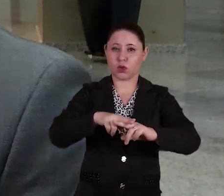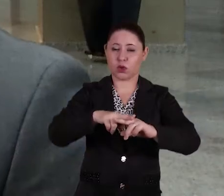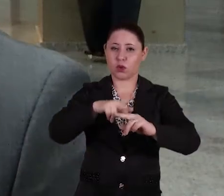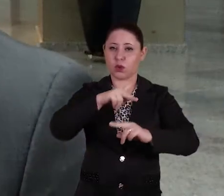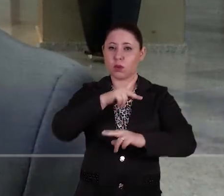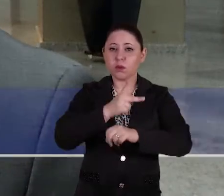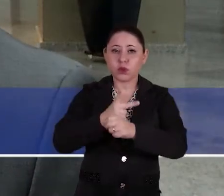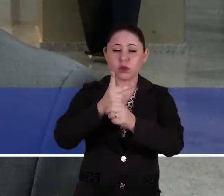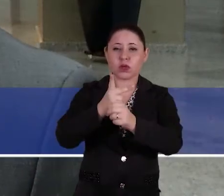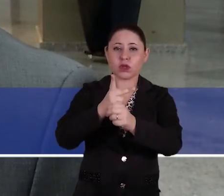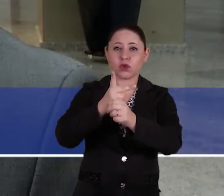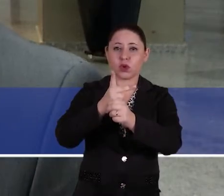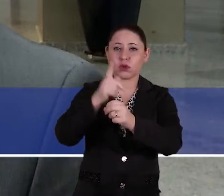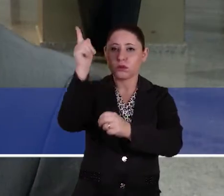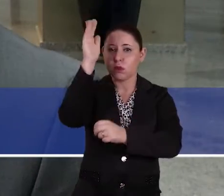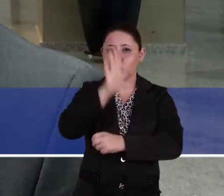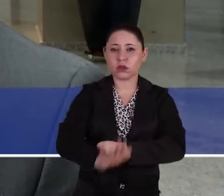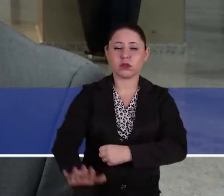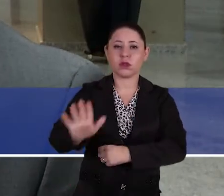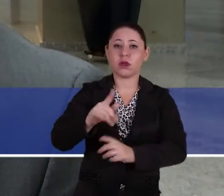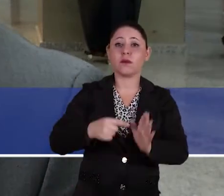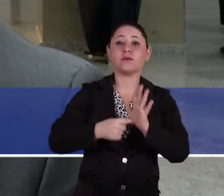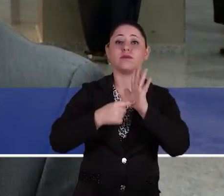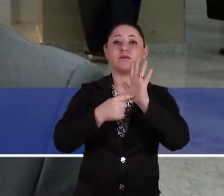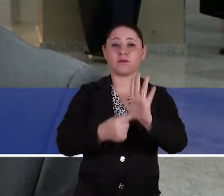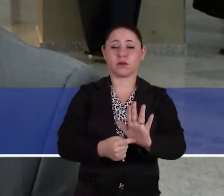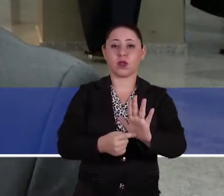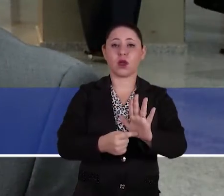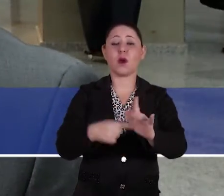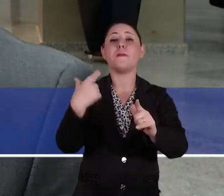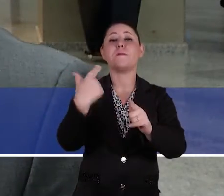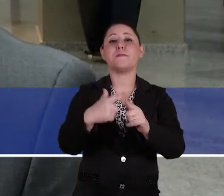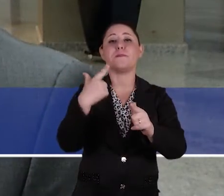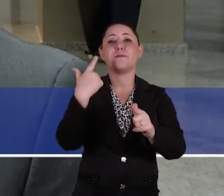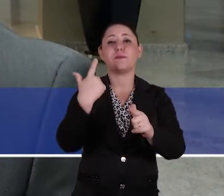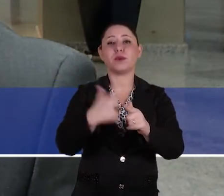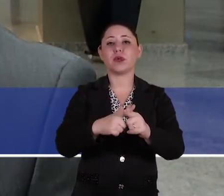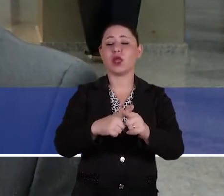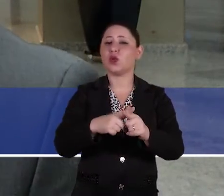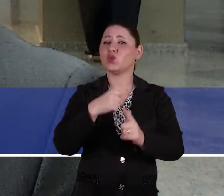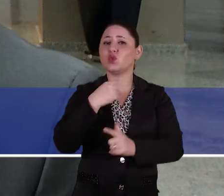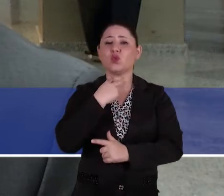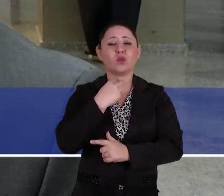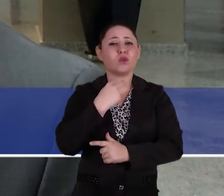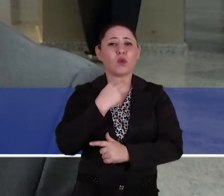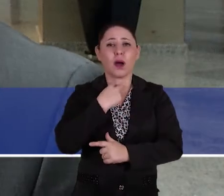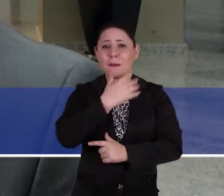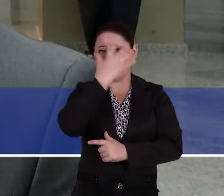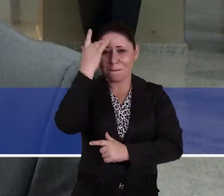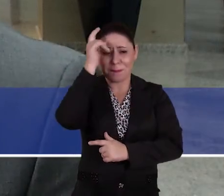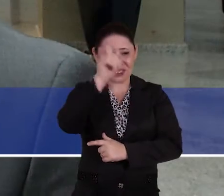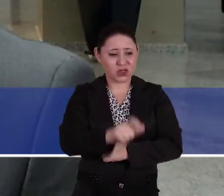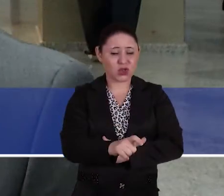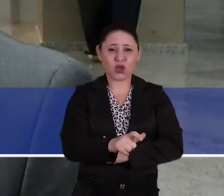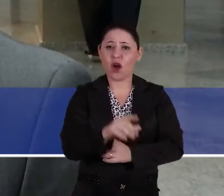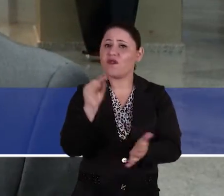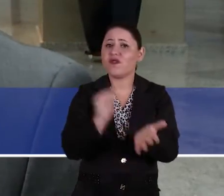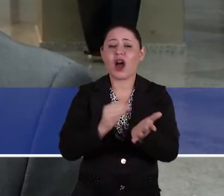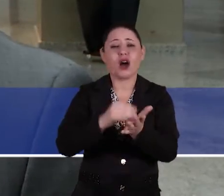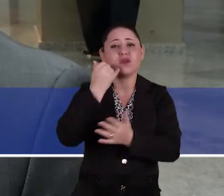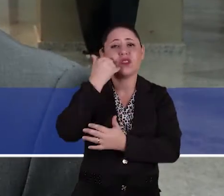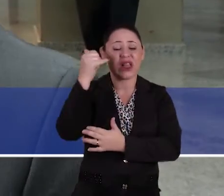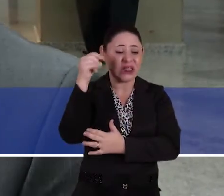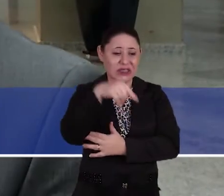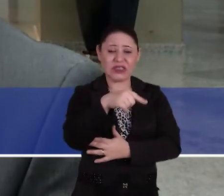situado em Dourados, nesse caso específico, e apresentaremos para eles as razões pelas quais não é possível aquele cidadão ficar sem um serviço